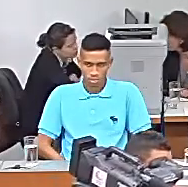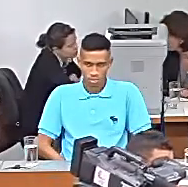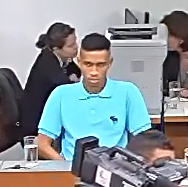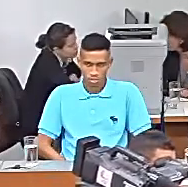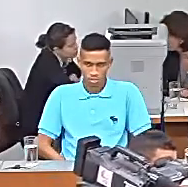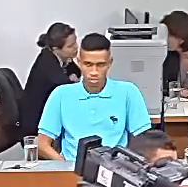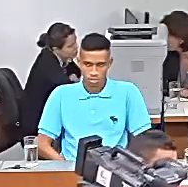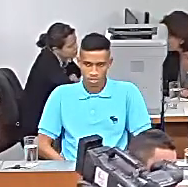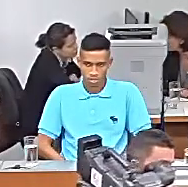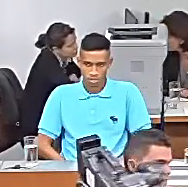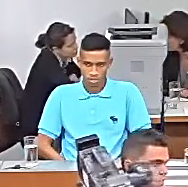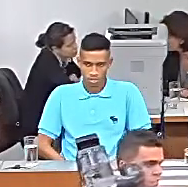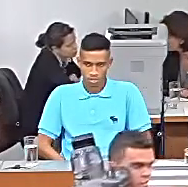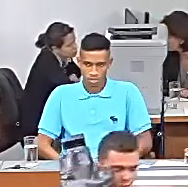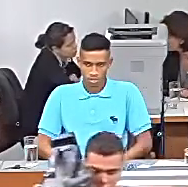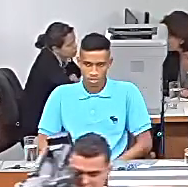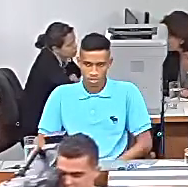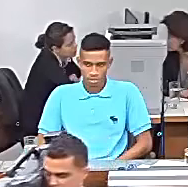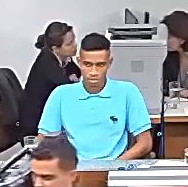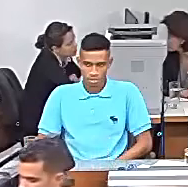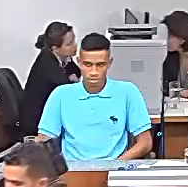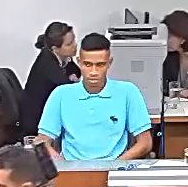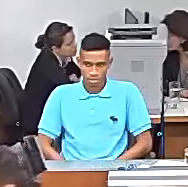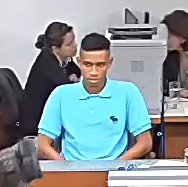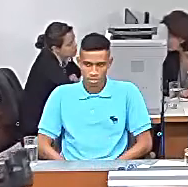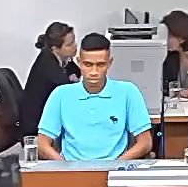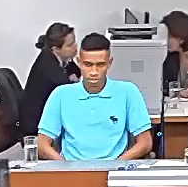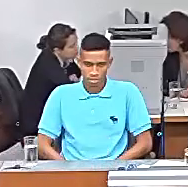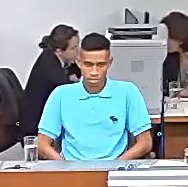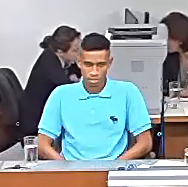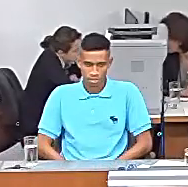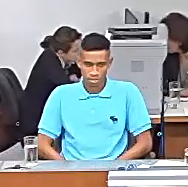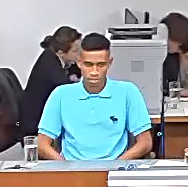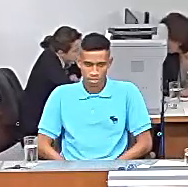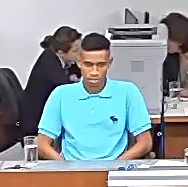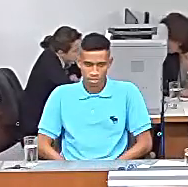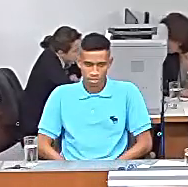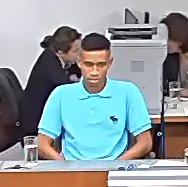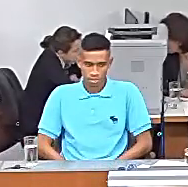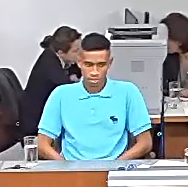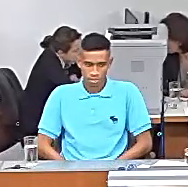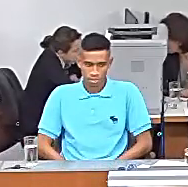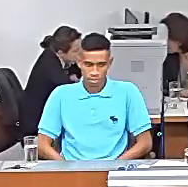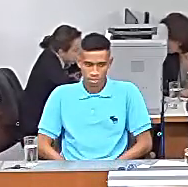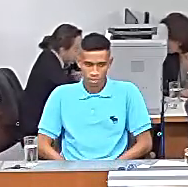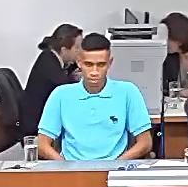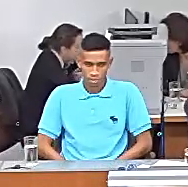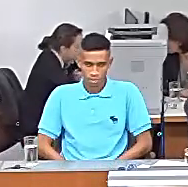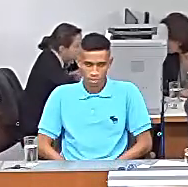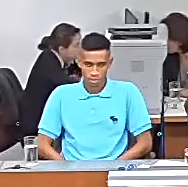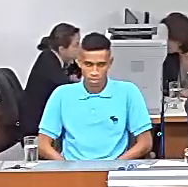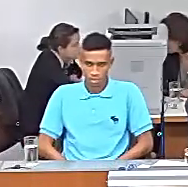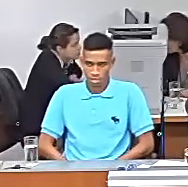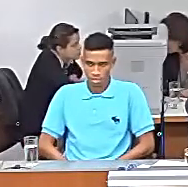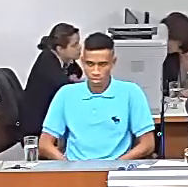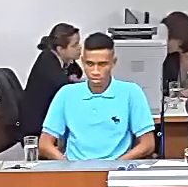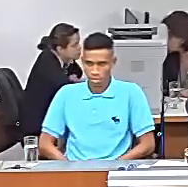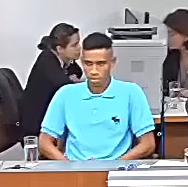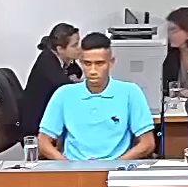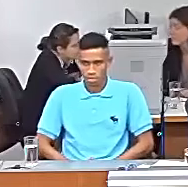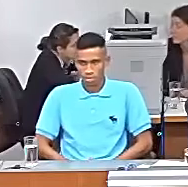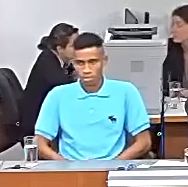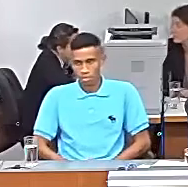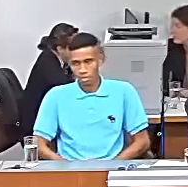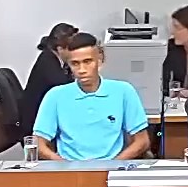que tem apoiado a gente bastante lá com essa causa do surdo. E para nós é de suma importância, né, que a gente